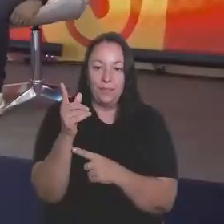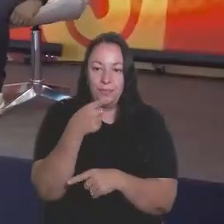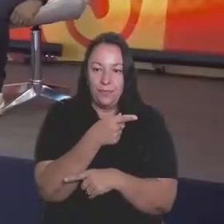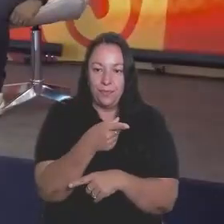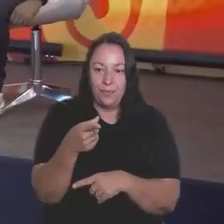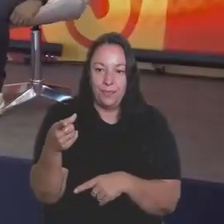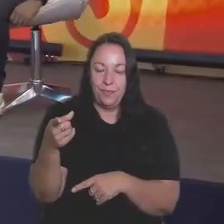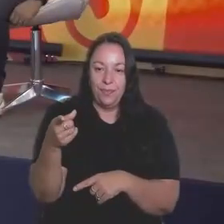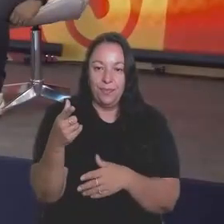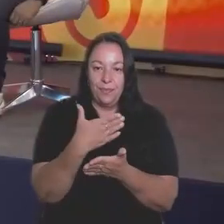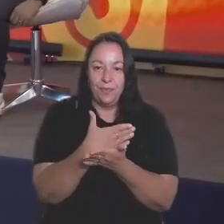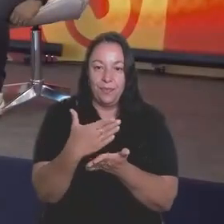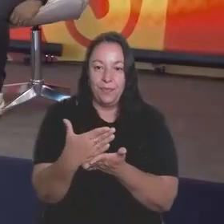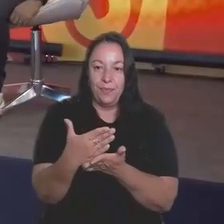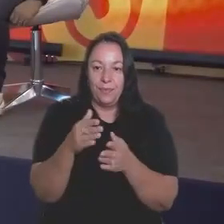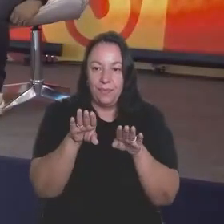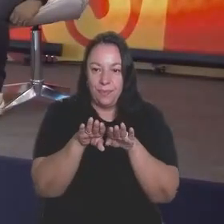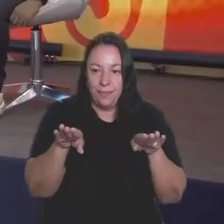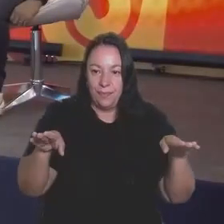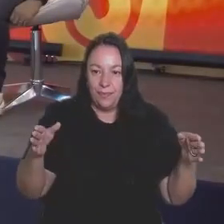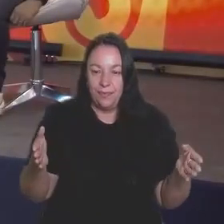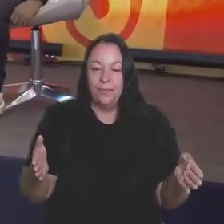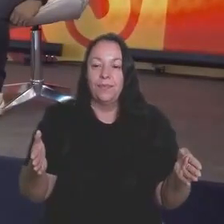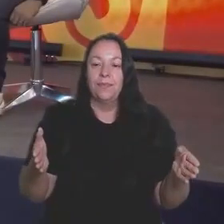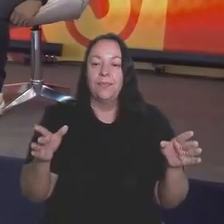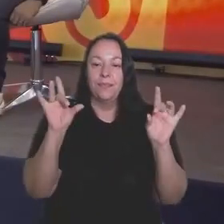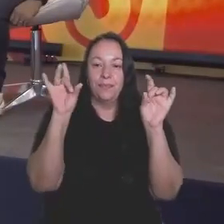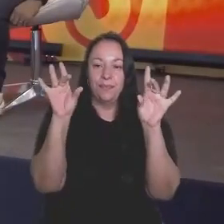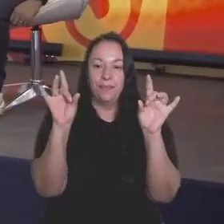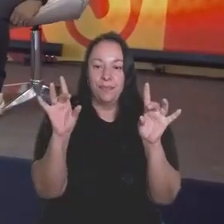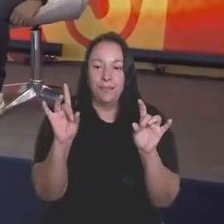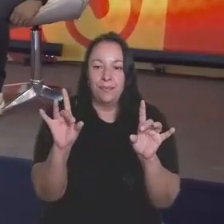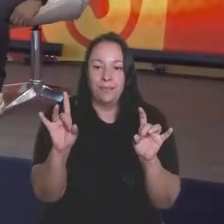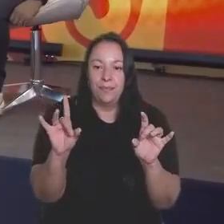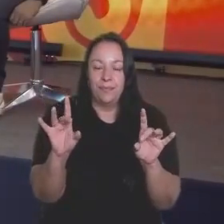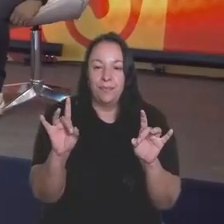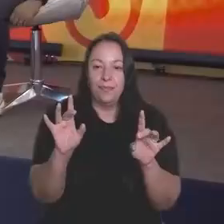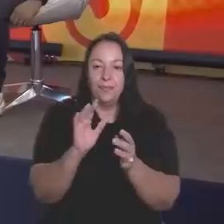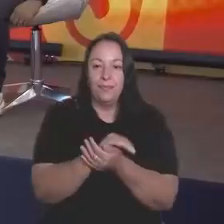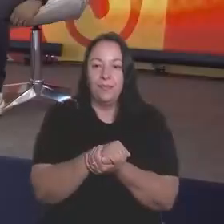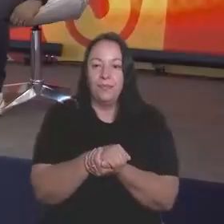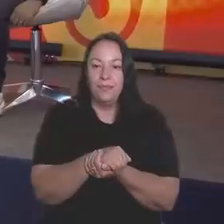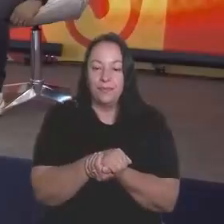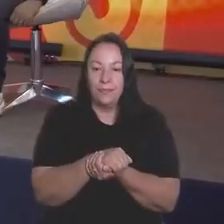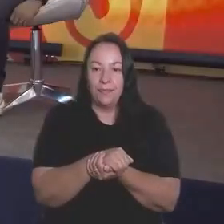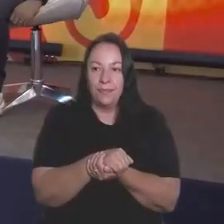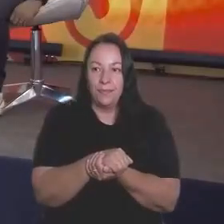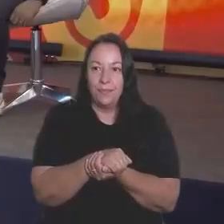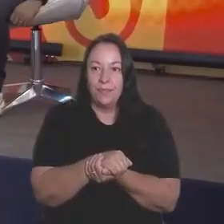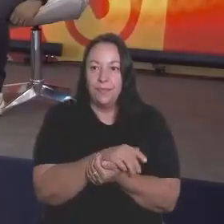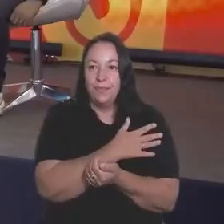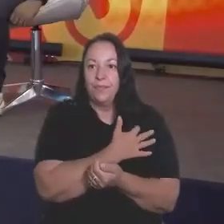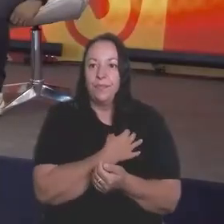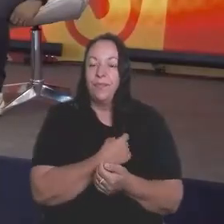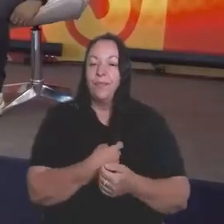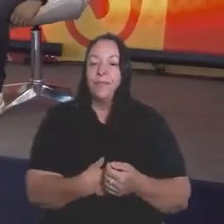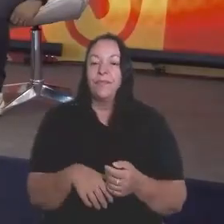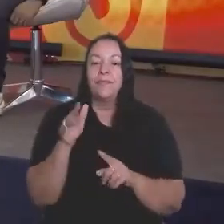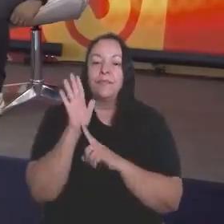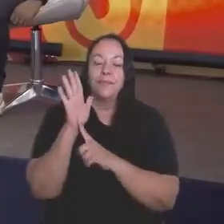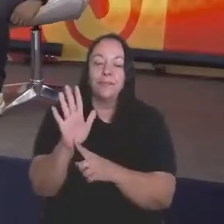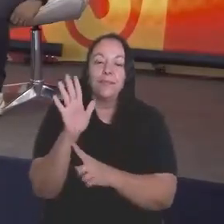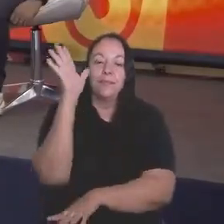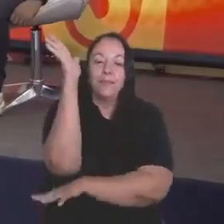vocês, iniciando aí essa mesa, que é uma mesa especial, uma mesa de lançamento aqui dentro do Flieraxá, do